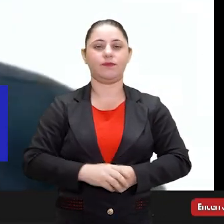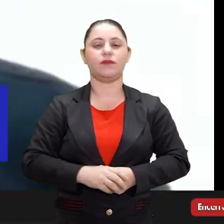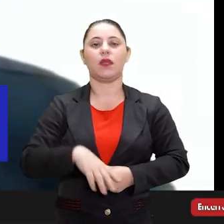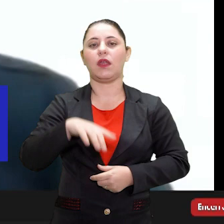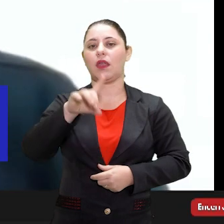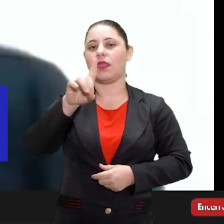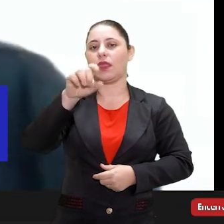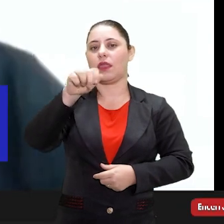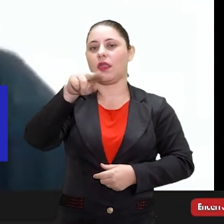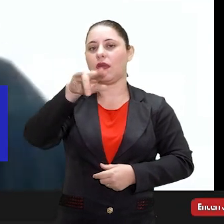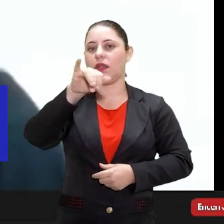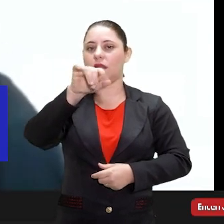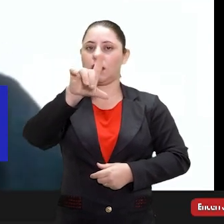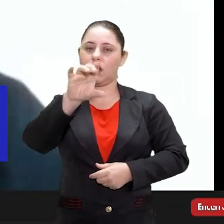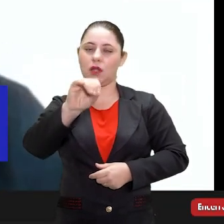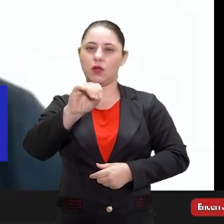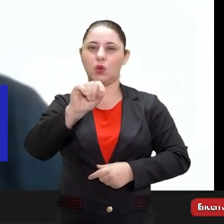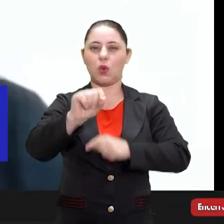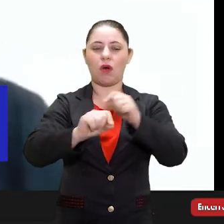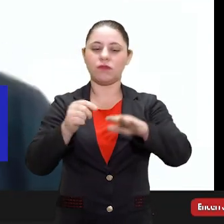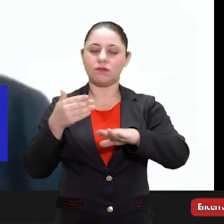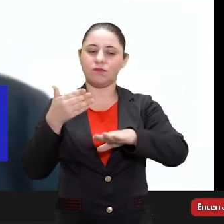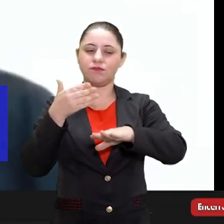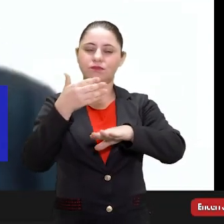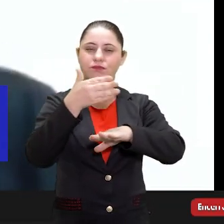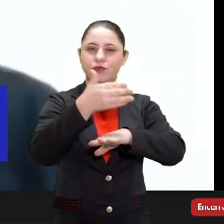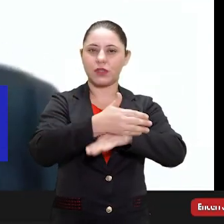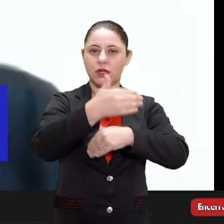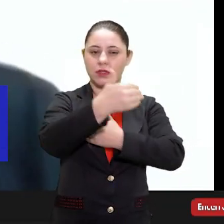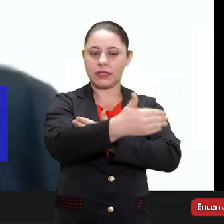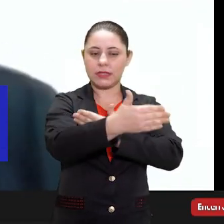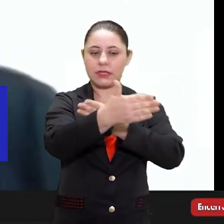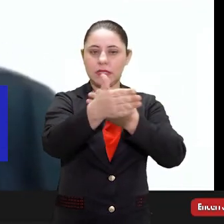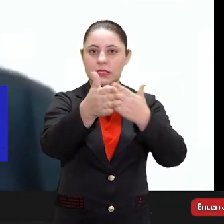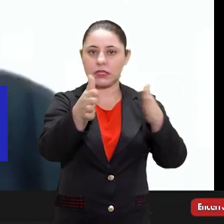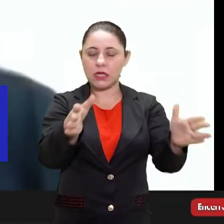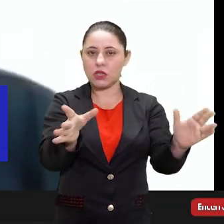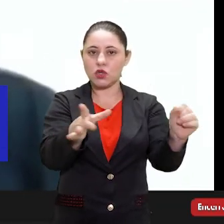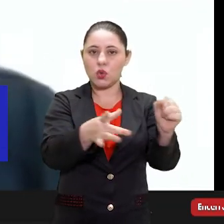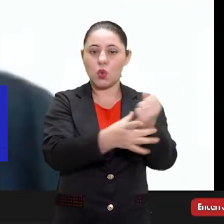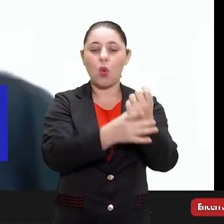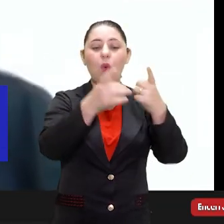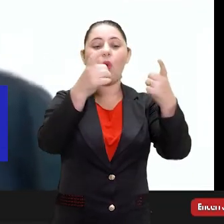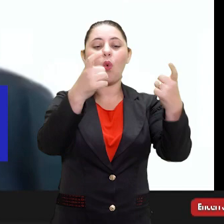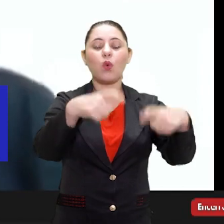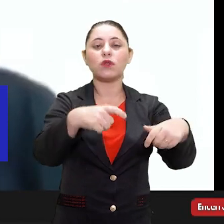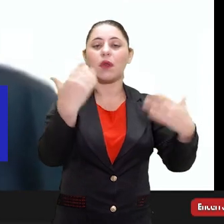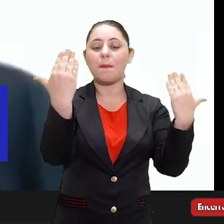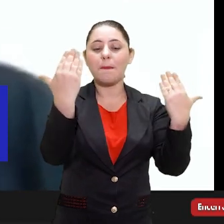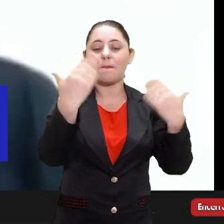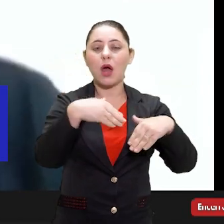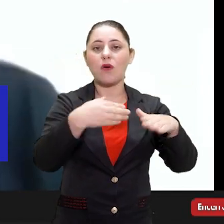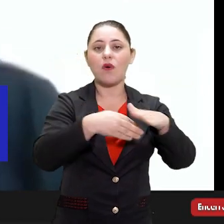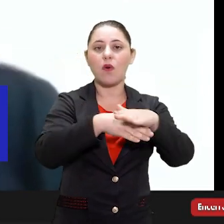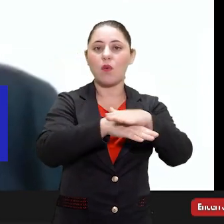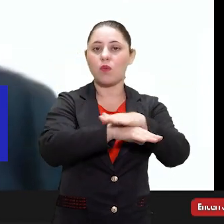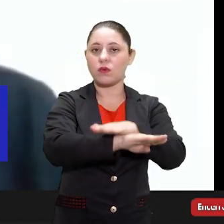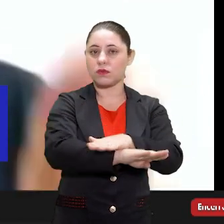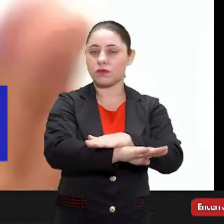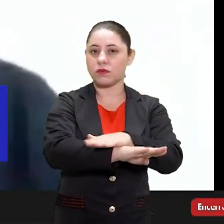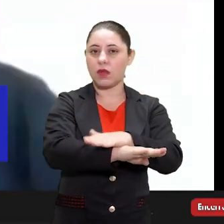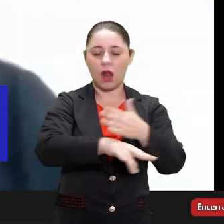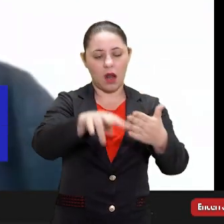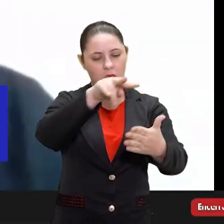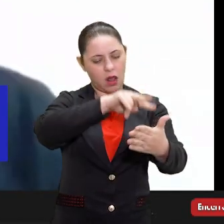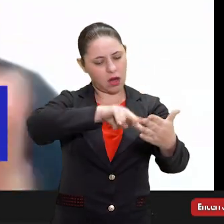domingo, o presidente do INEP, senhor Danilo Dupas, teria